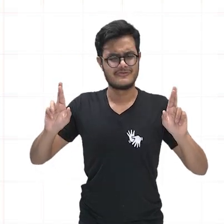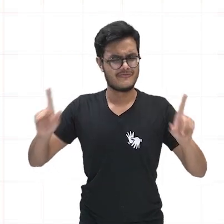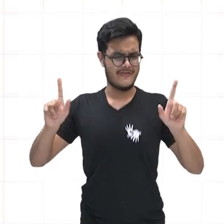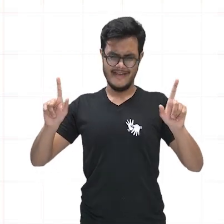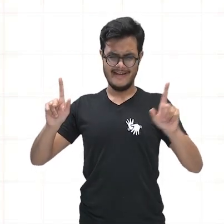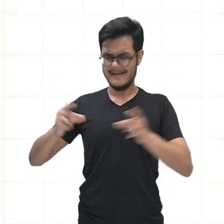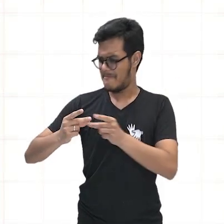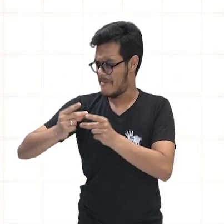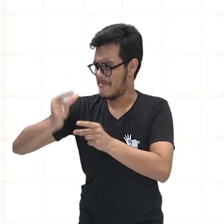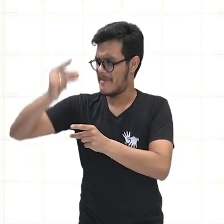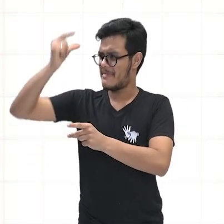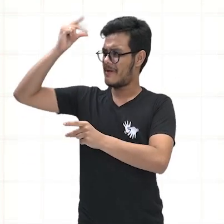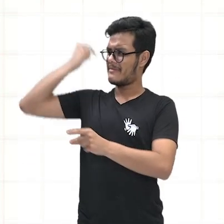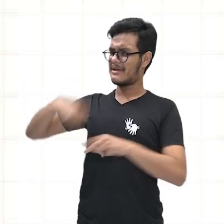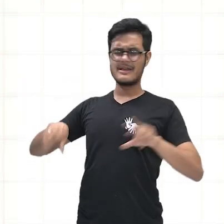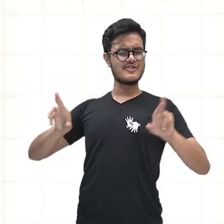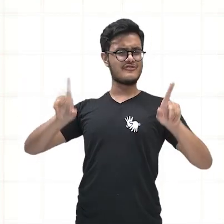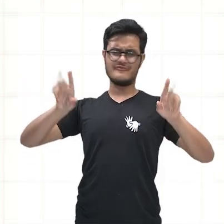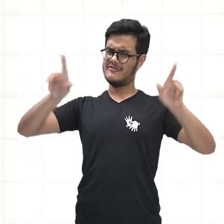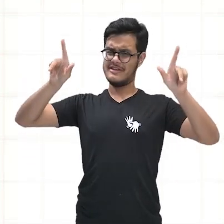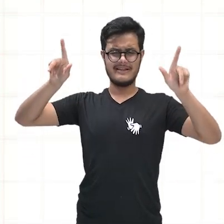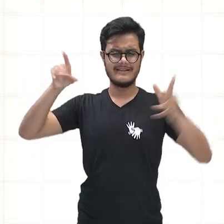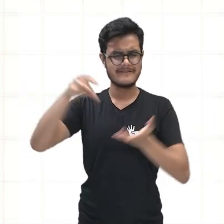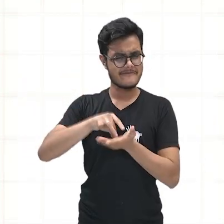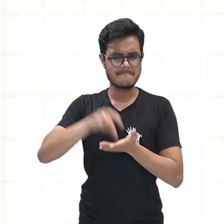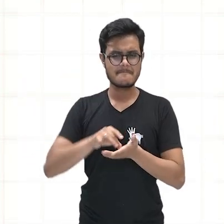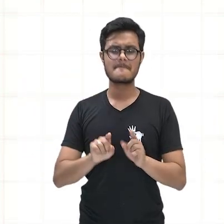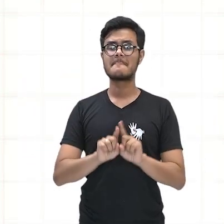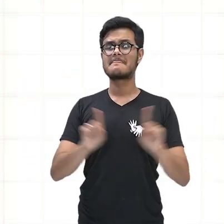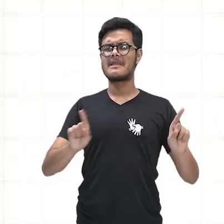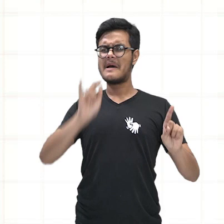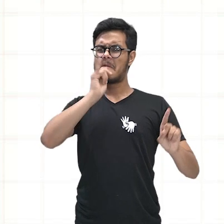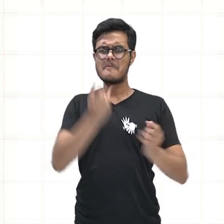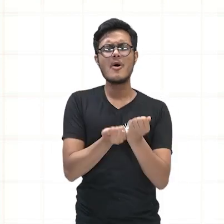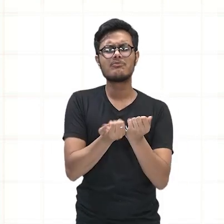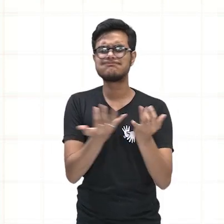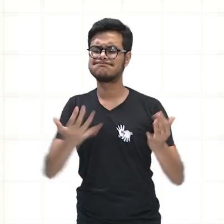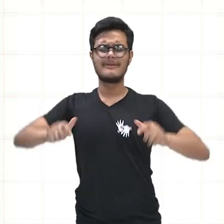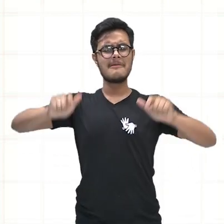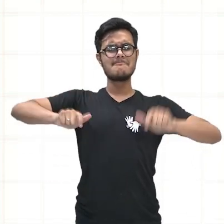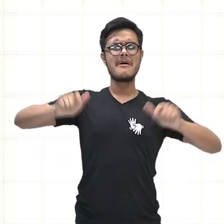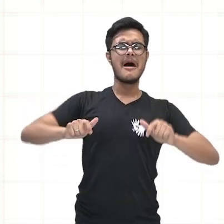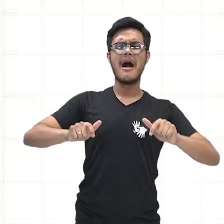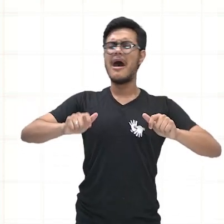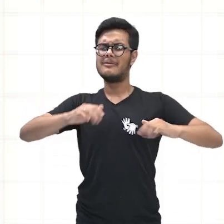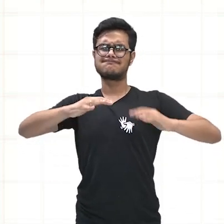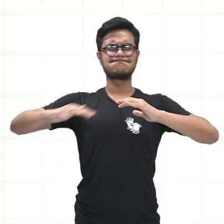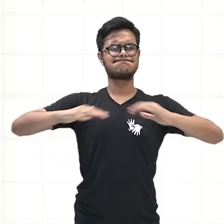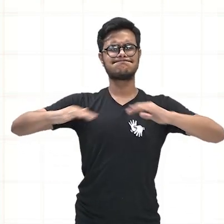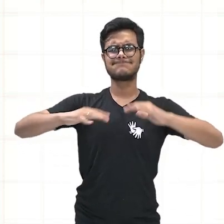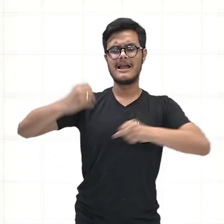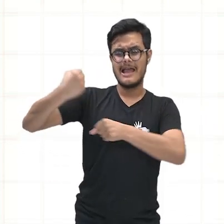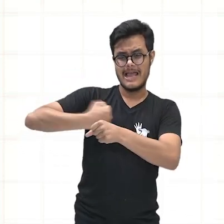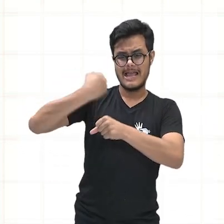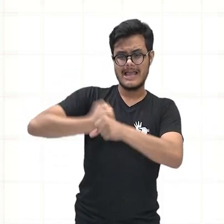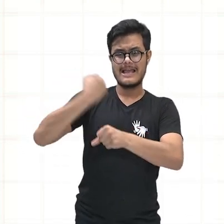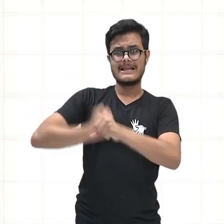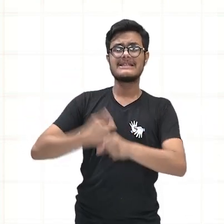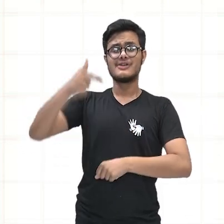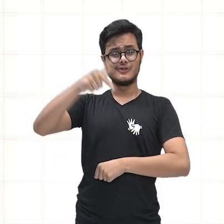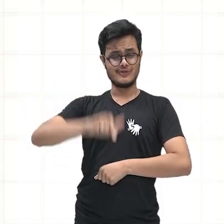significativamente da Roma Antiga incêndios terremotos construções e